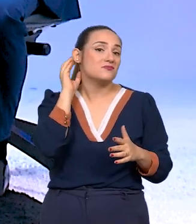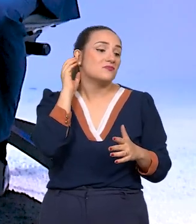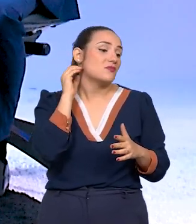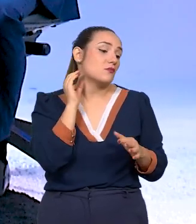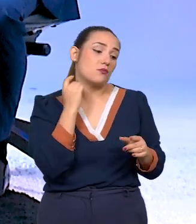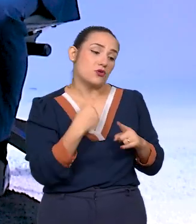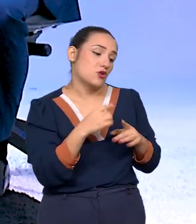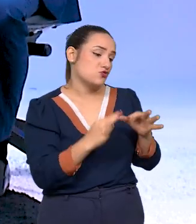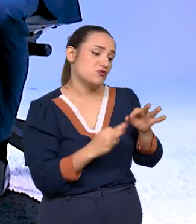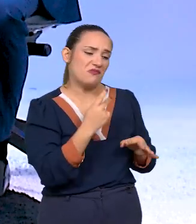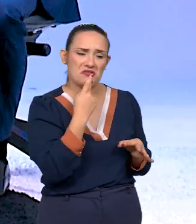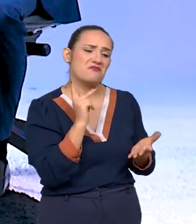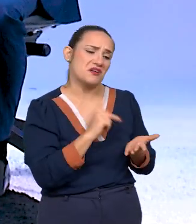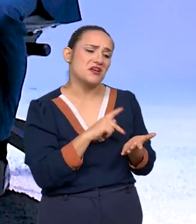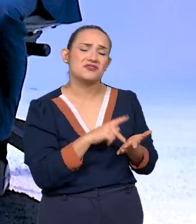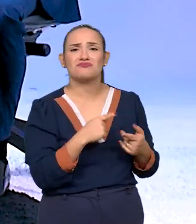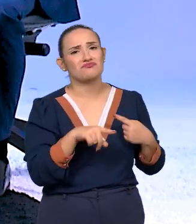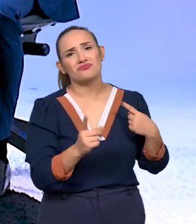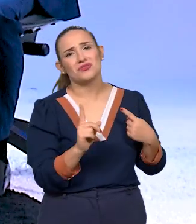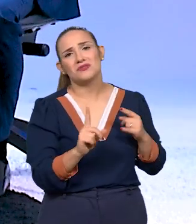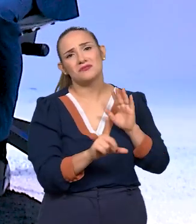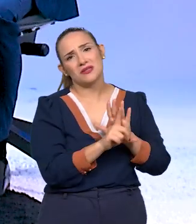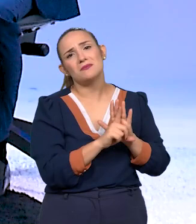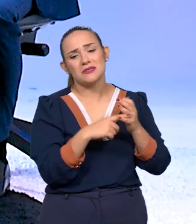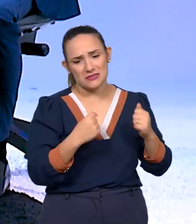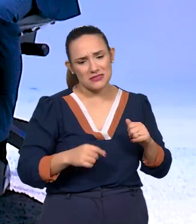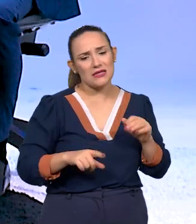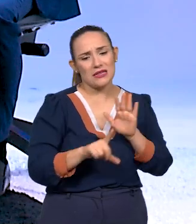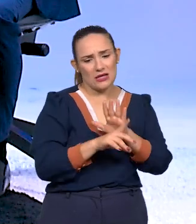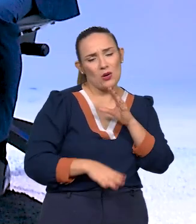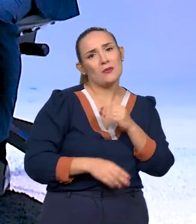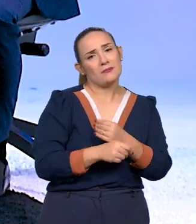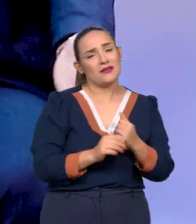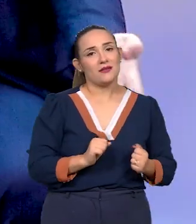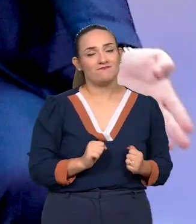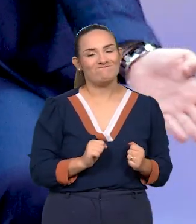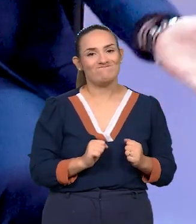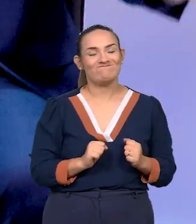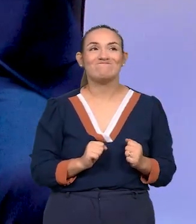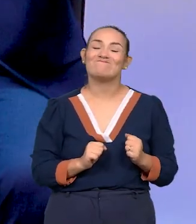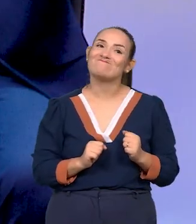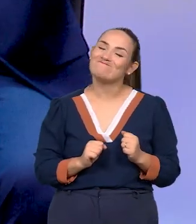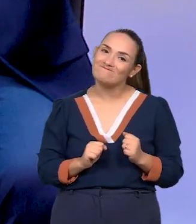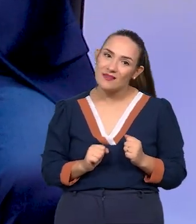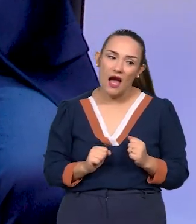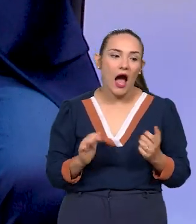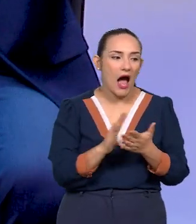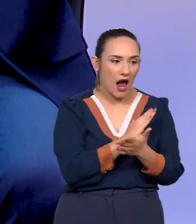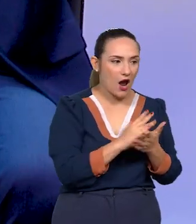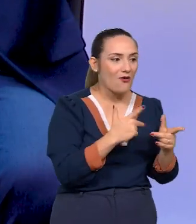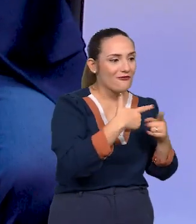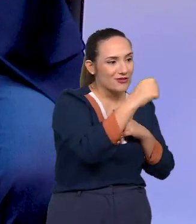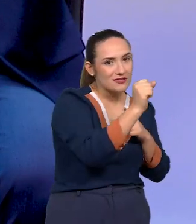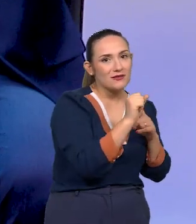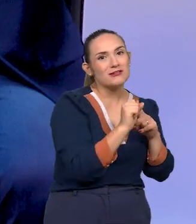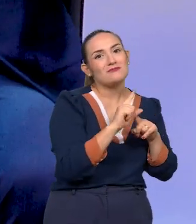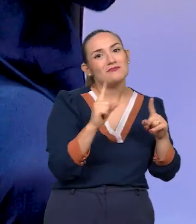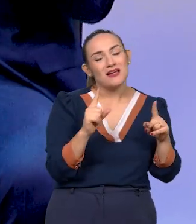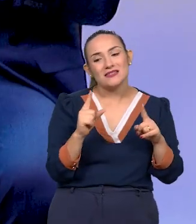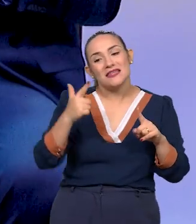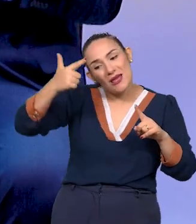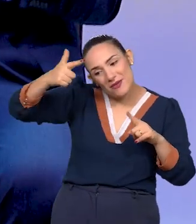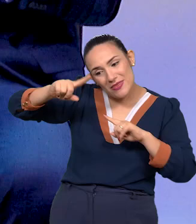momento, entendeu que era necessário a edição de lei complementar. Só que esse caso voltou a